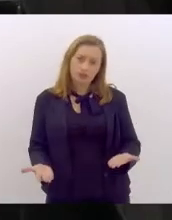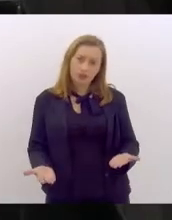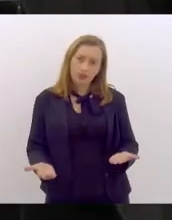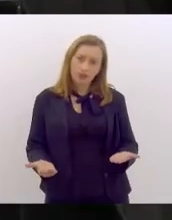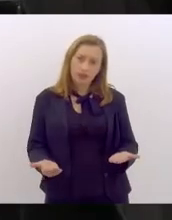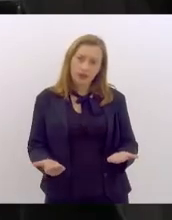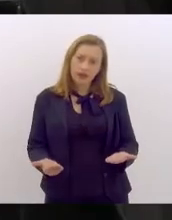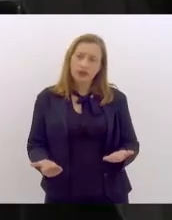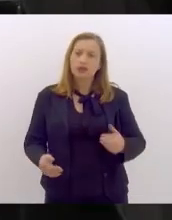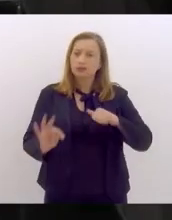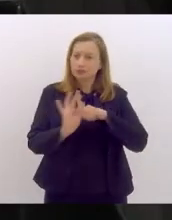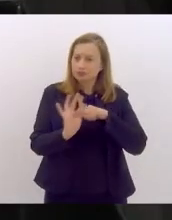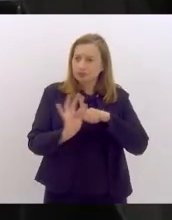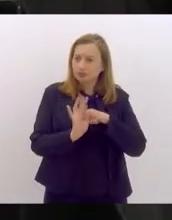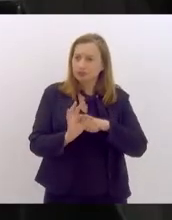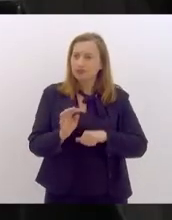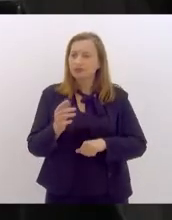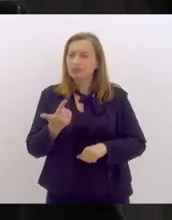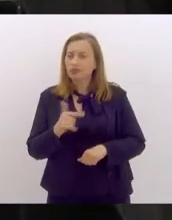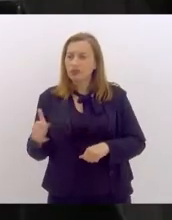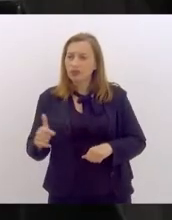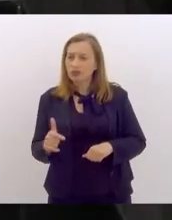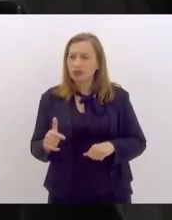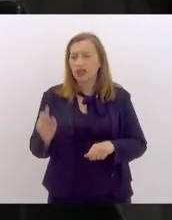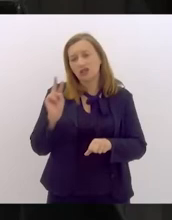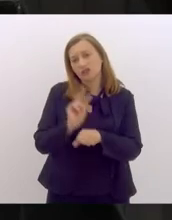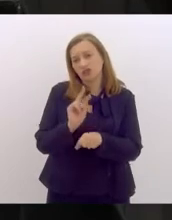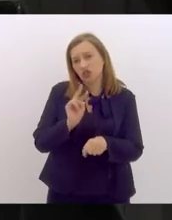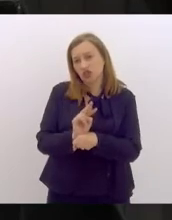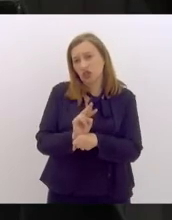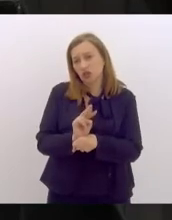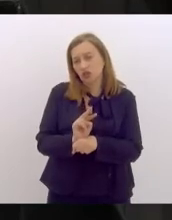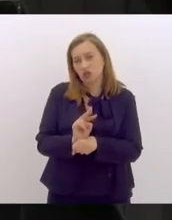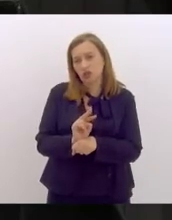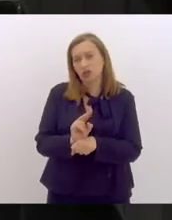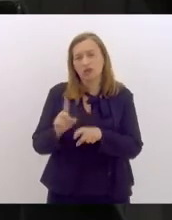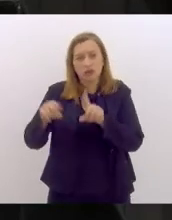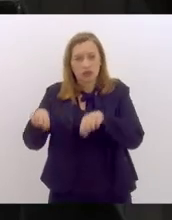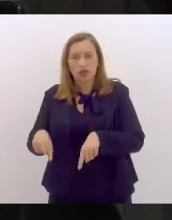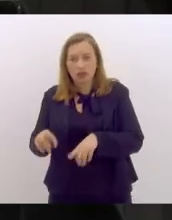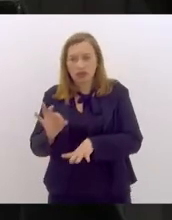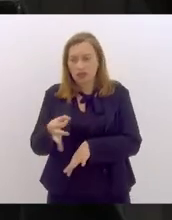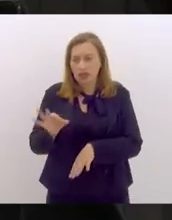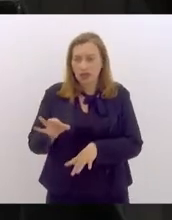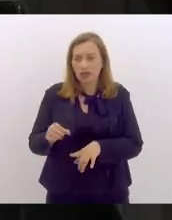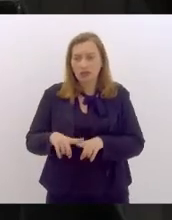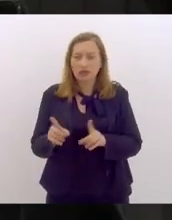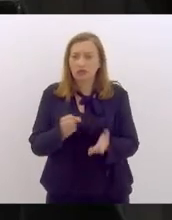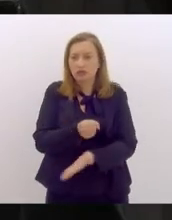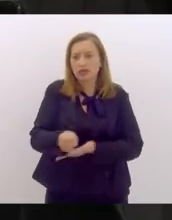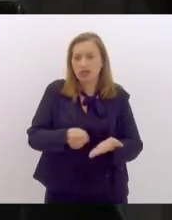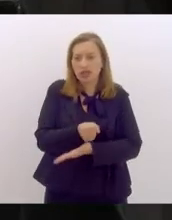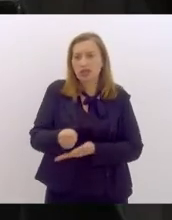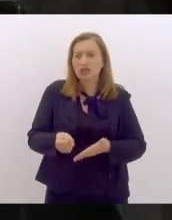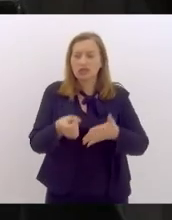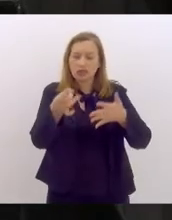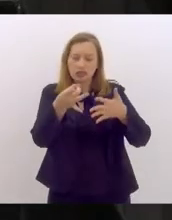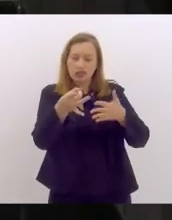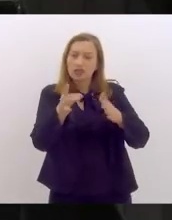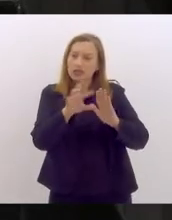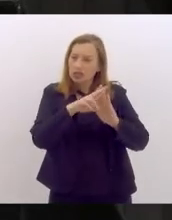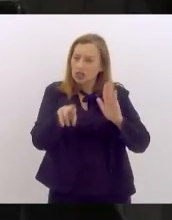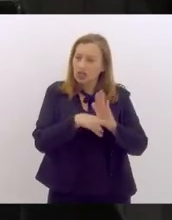levando em conta o perfil técnico já que não tem fiscal de carreira que os cargos comissionados fossem selecionados com base nesse critério nem uma coisa nem outra